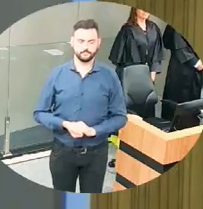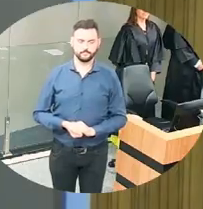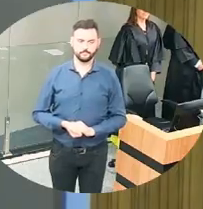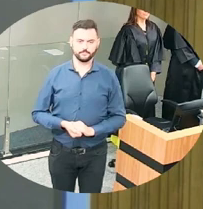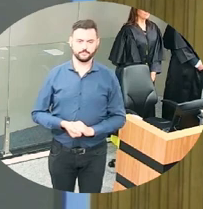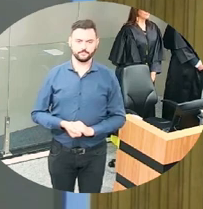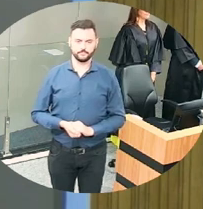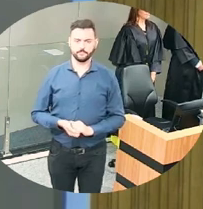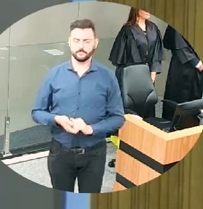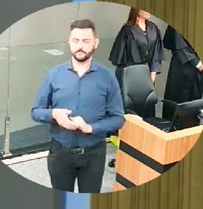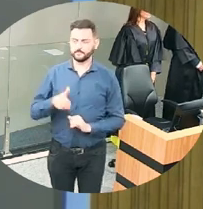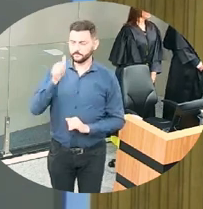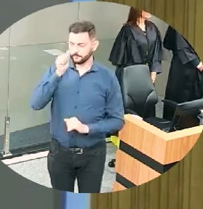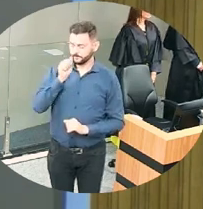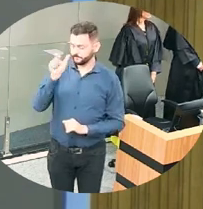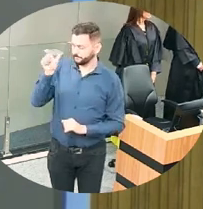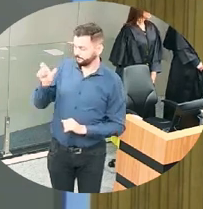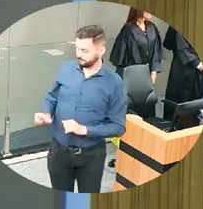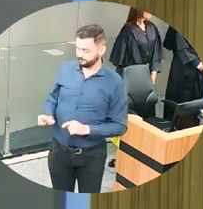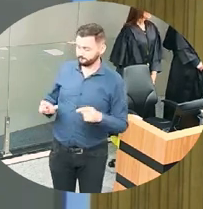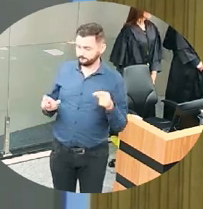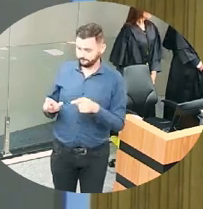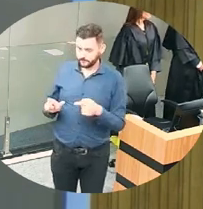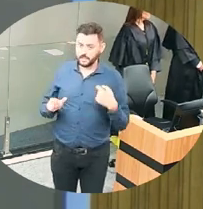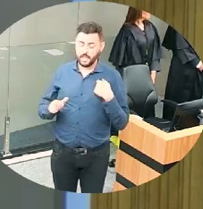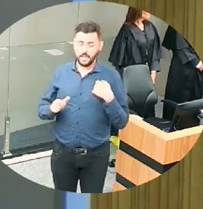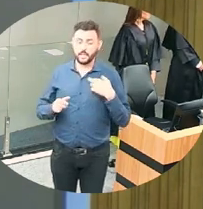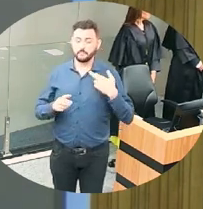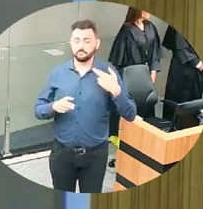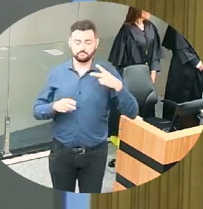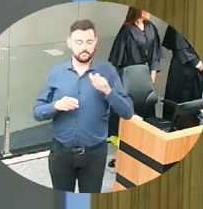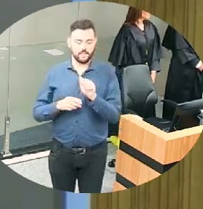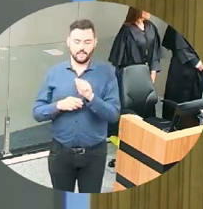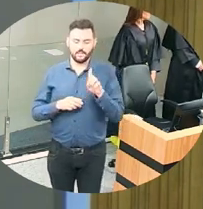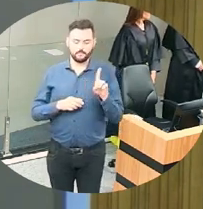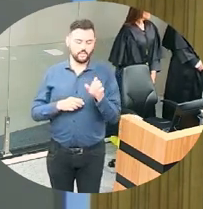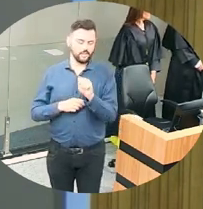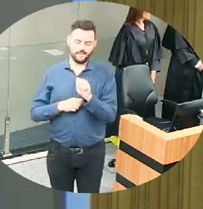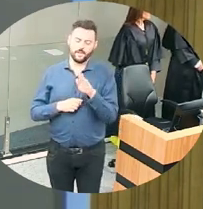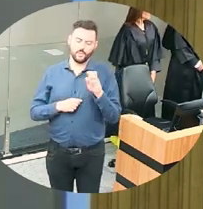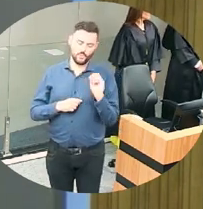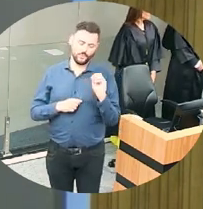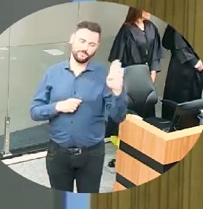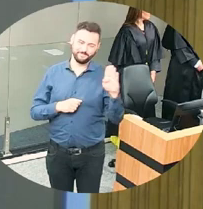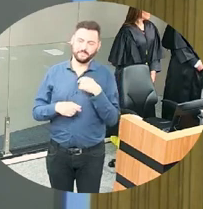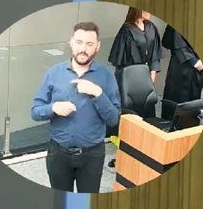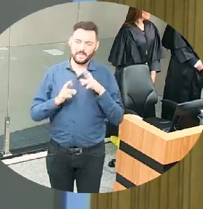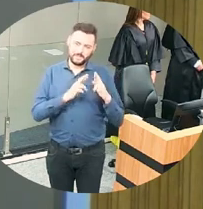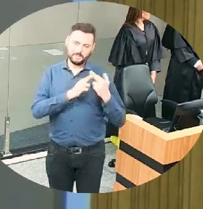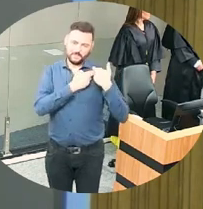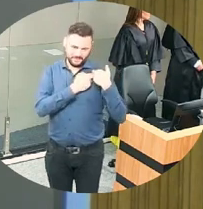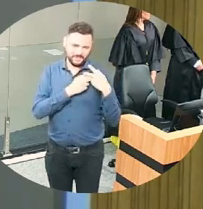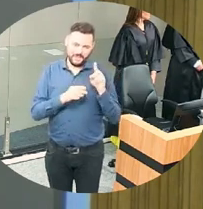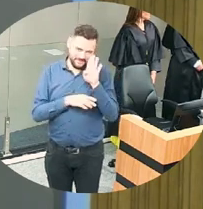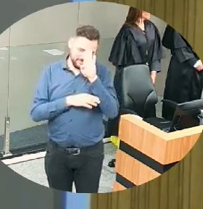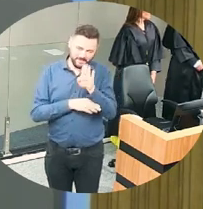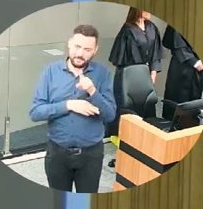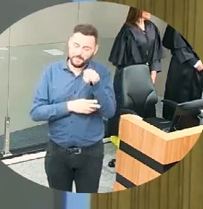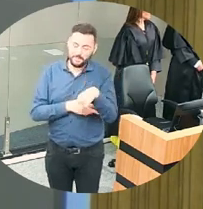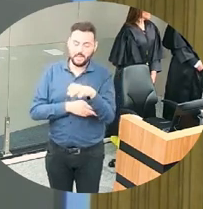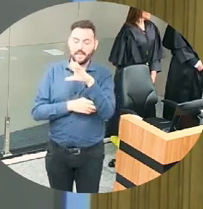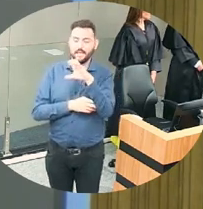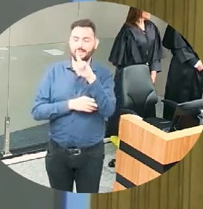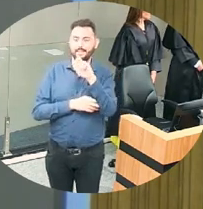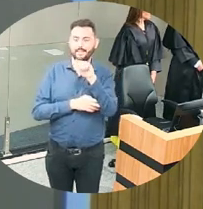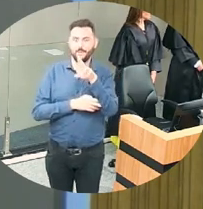Menegaz senhora presidente da Ordem dos Advogados do Brasil Seccional de Santa Catarina dout Cláudia